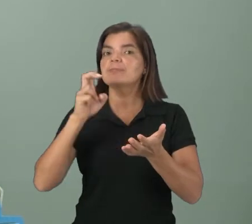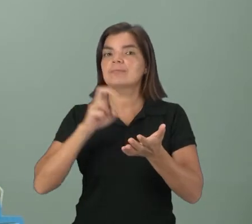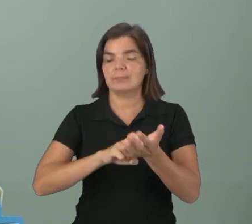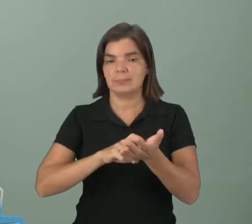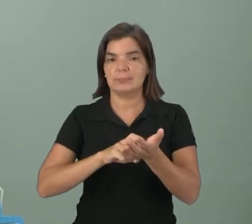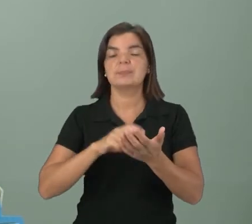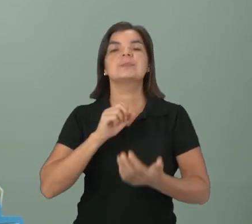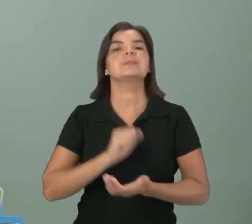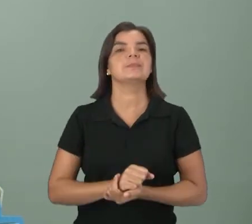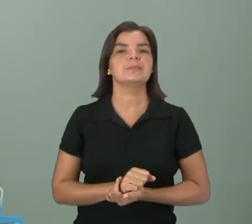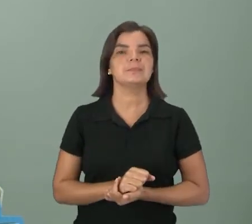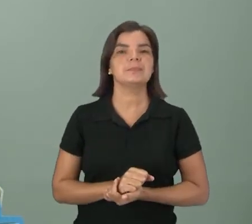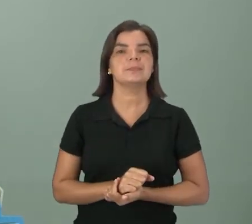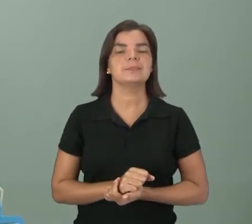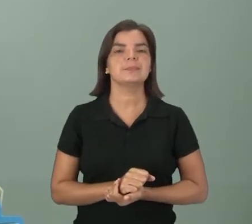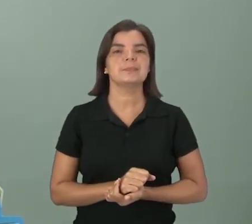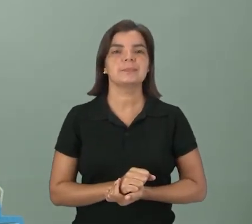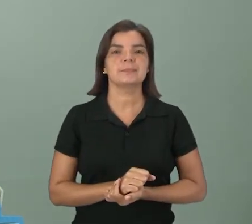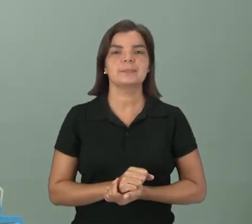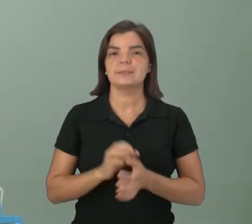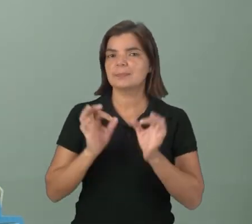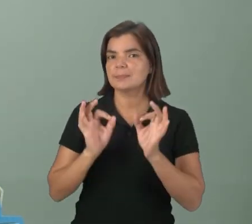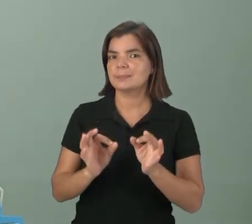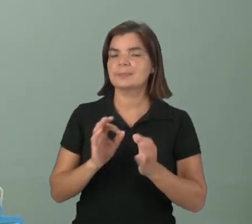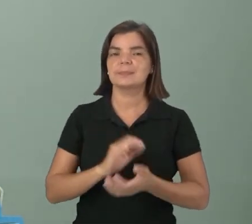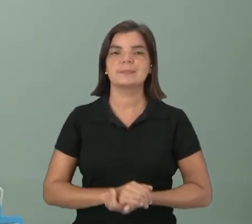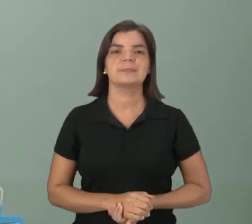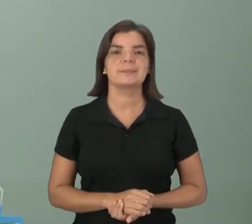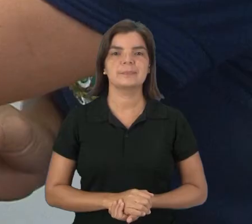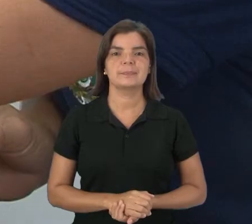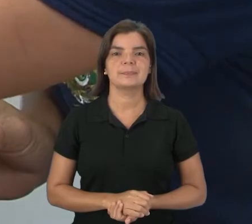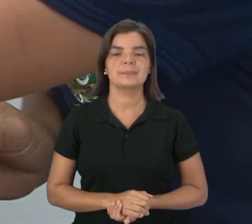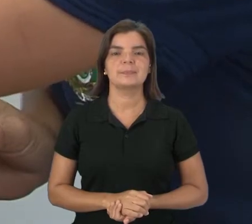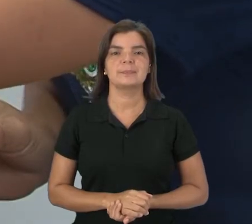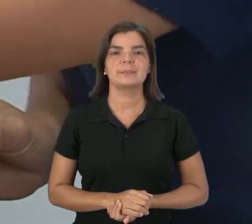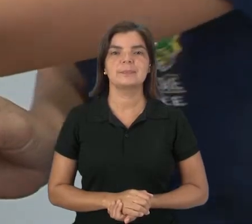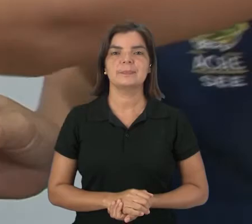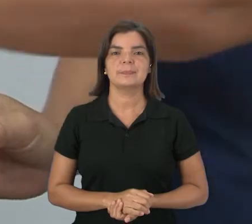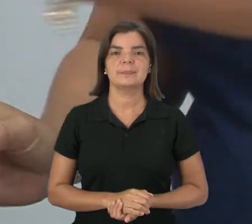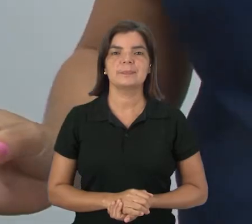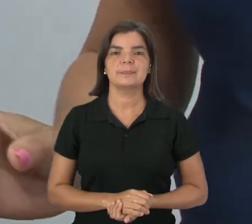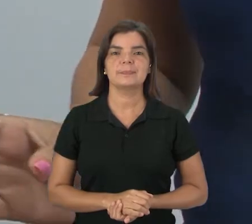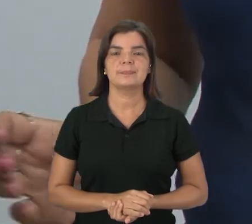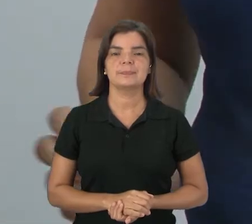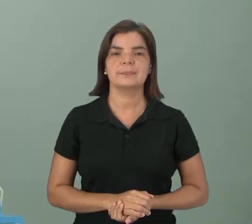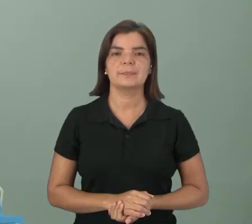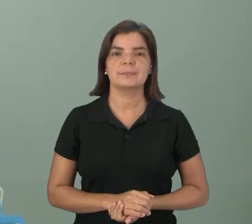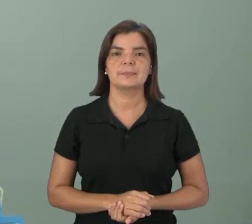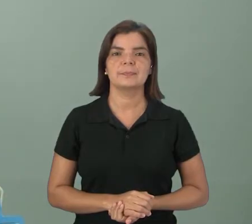manhã ficam ali aberta no período da manhã certo então vamos lá